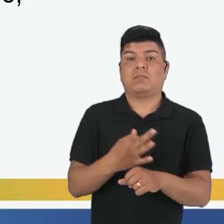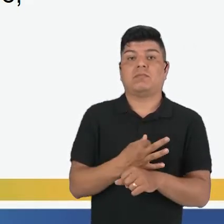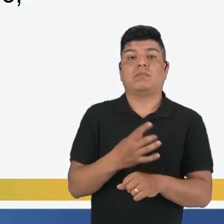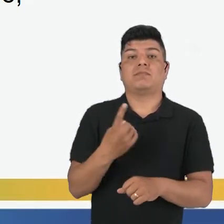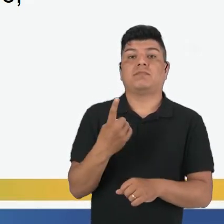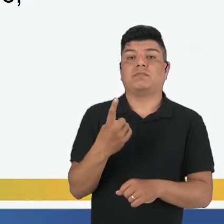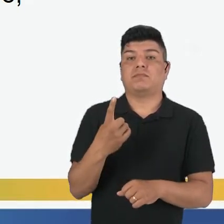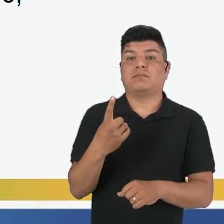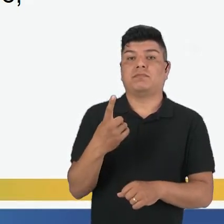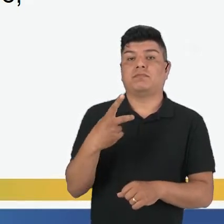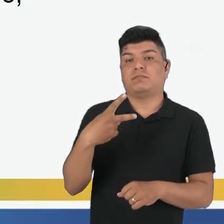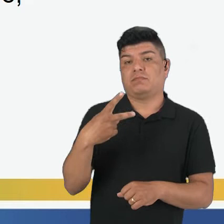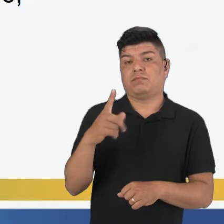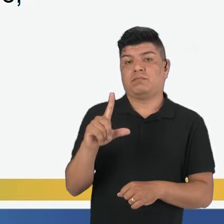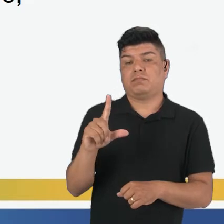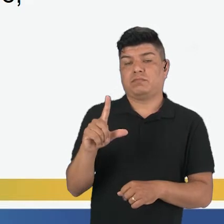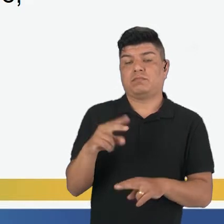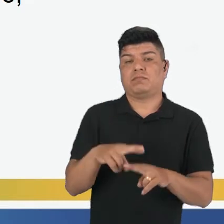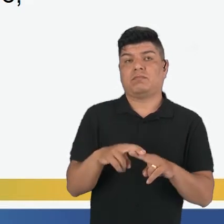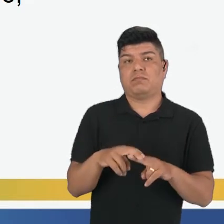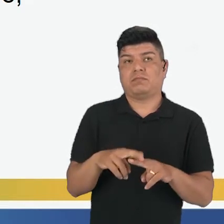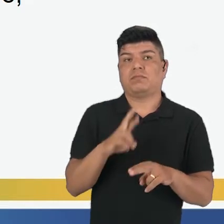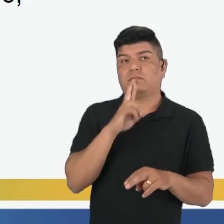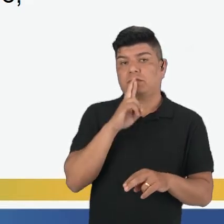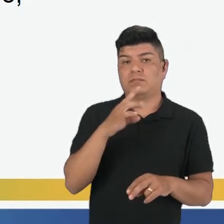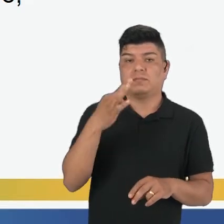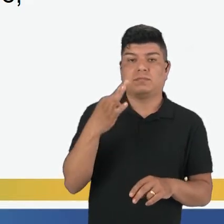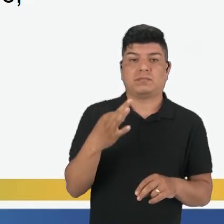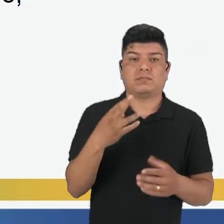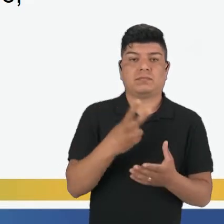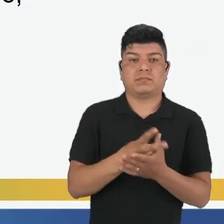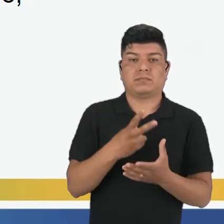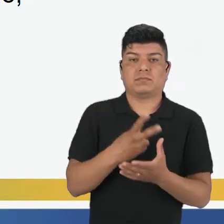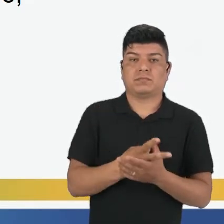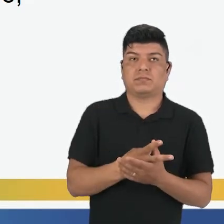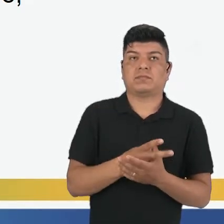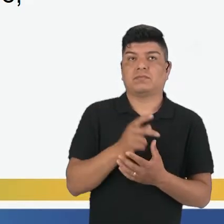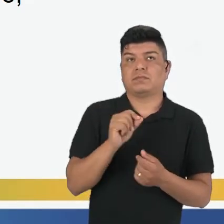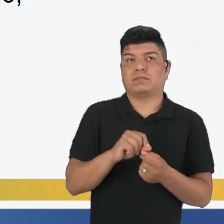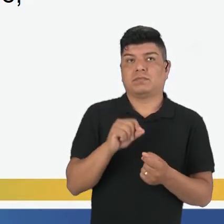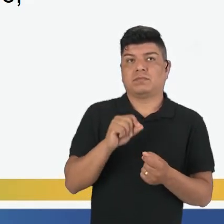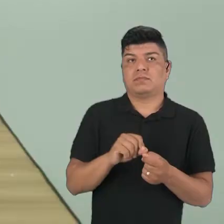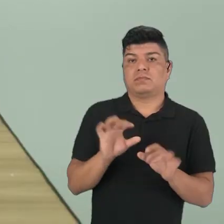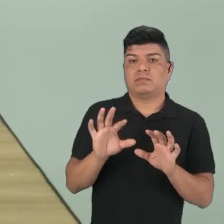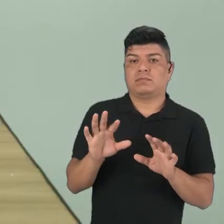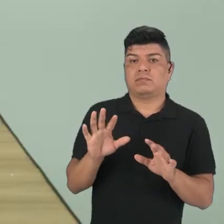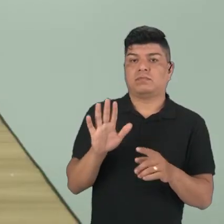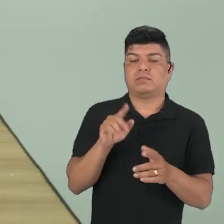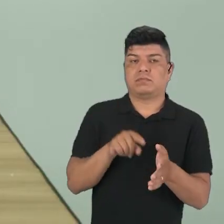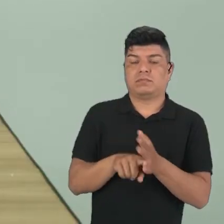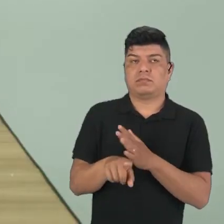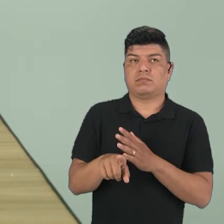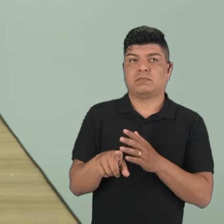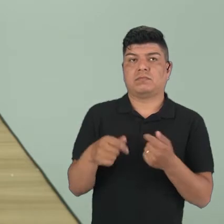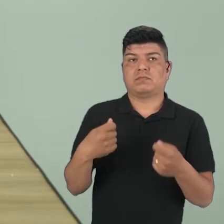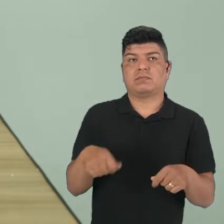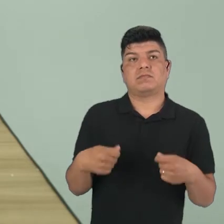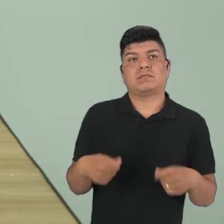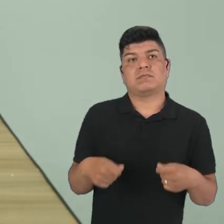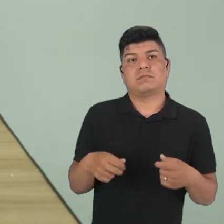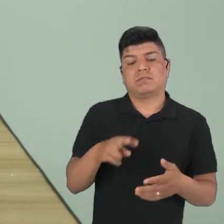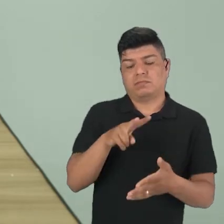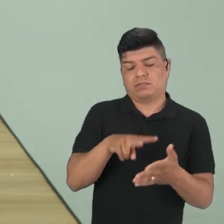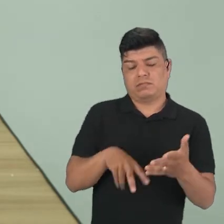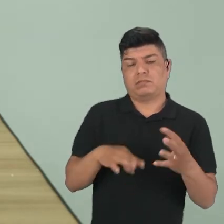é de 2 litros. Por isso, crianças, toda vez que nós formos fazermos uma situação problema, é necessário